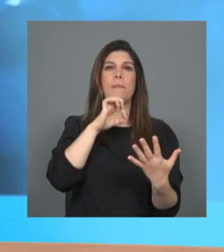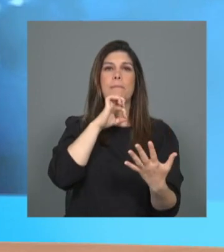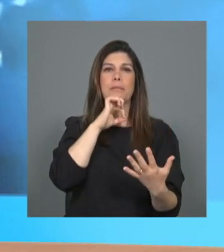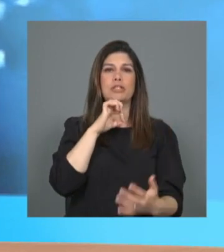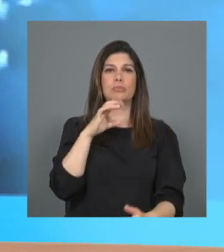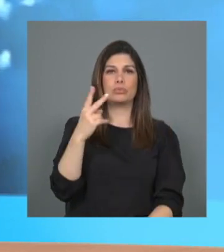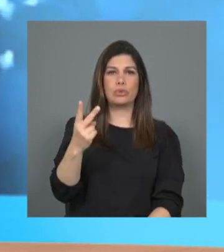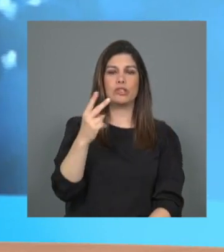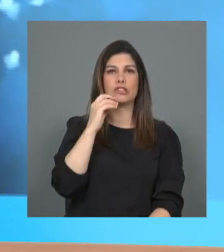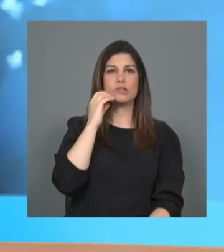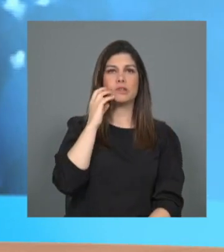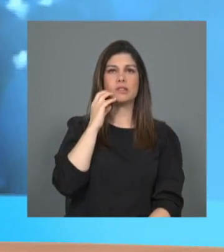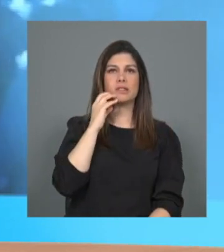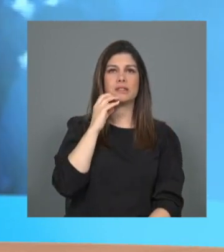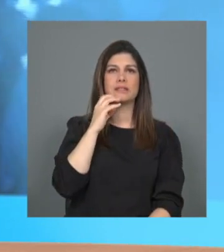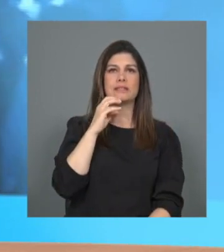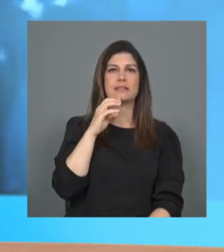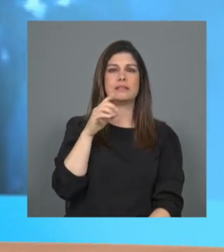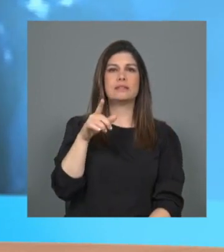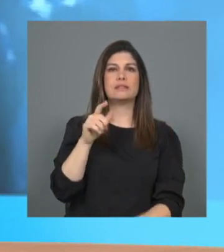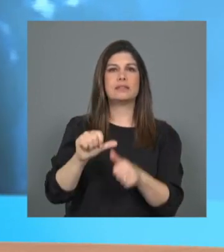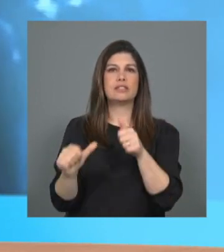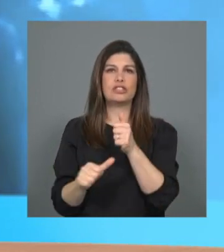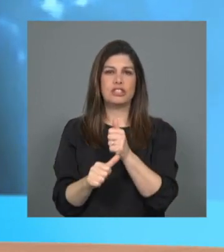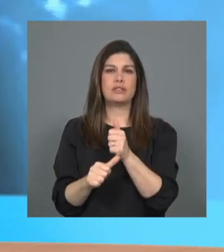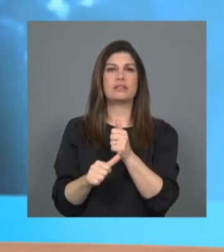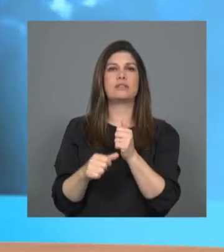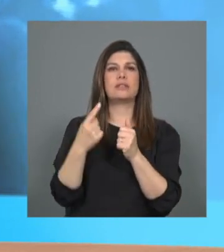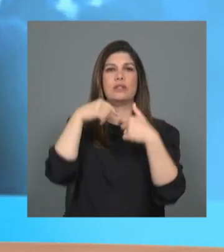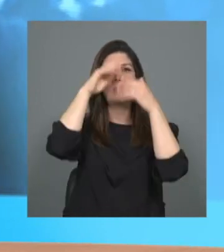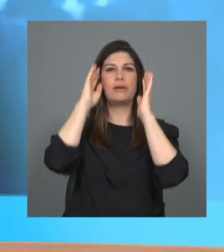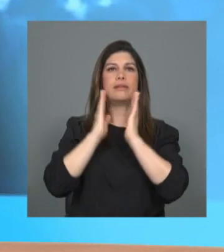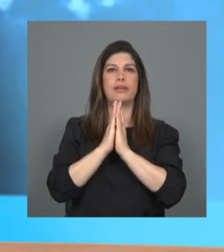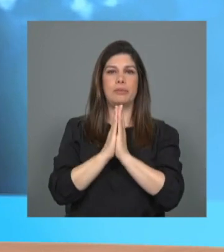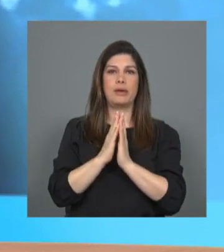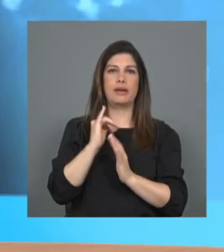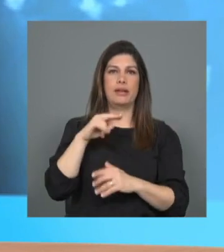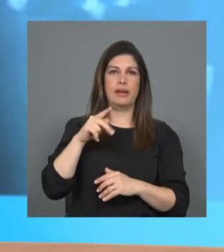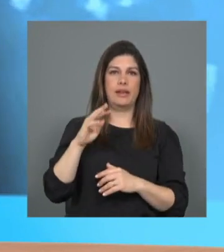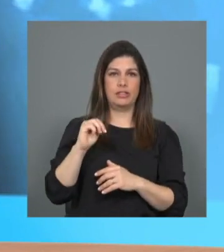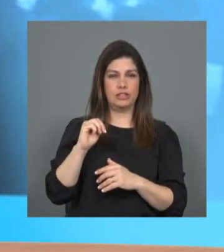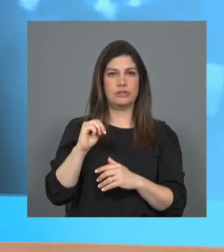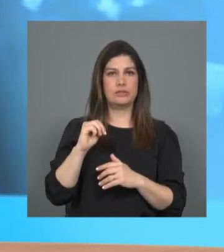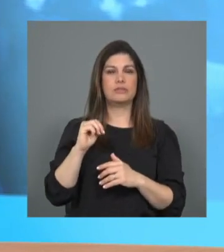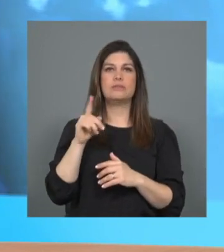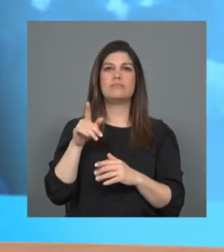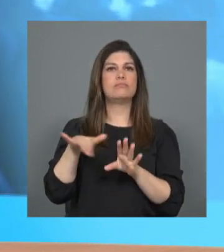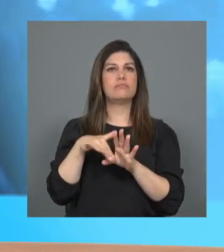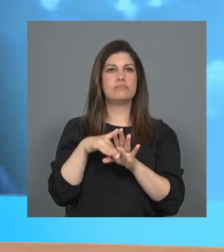Armando, e foram o assistente e uma irmã, a irmã Inês Serra, também, que acompanhou. Foi uma participação